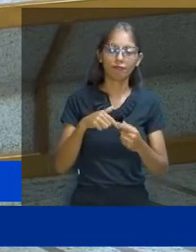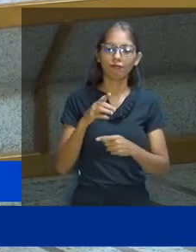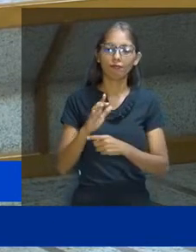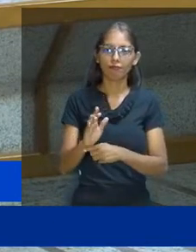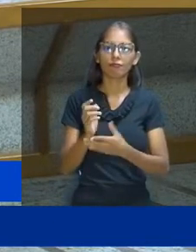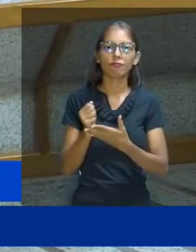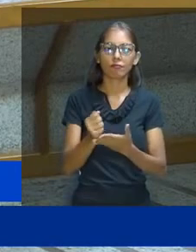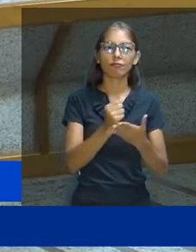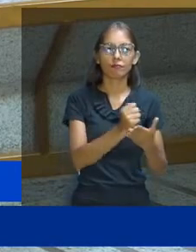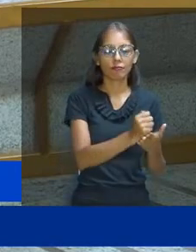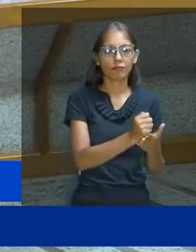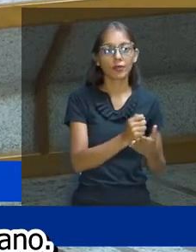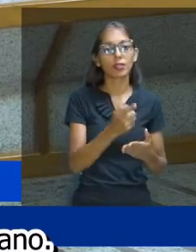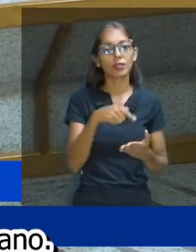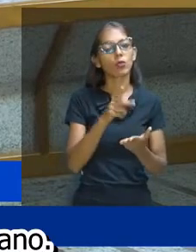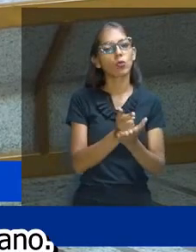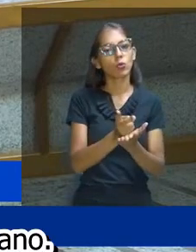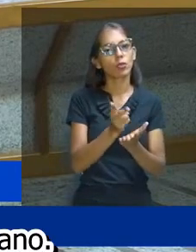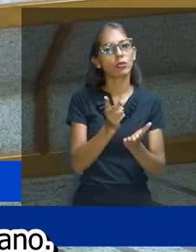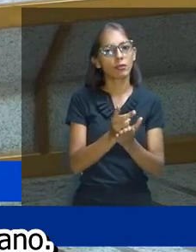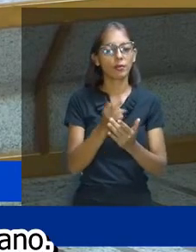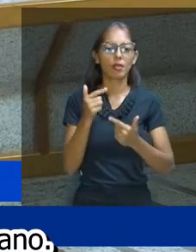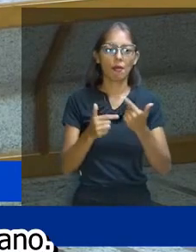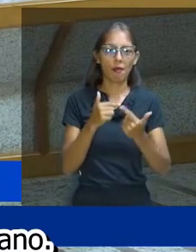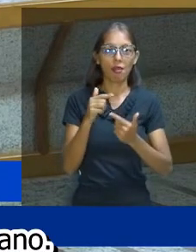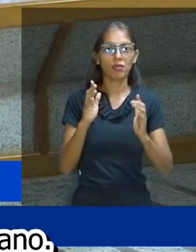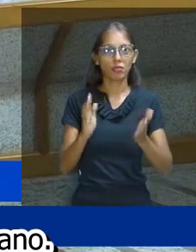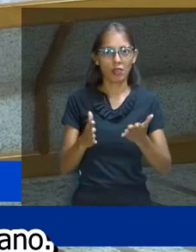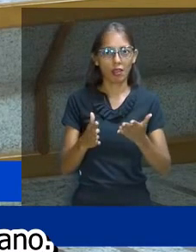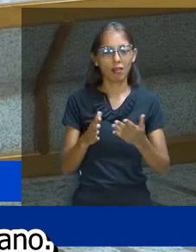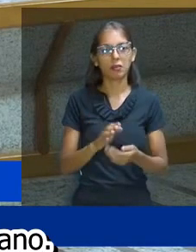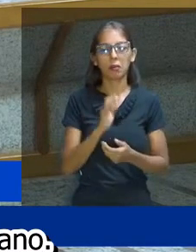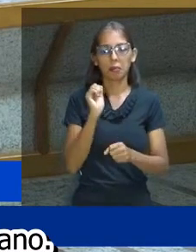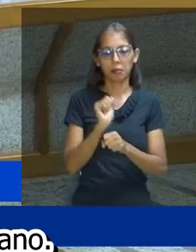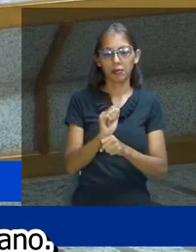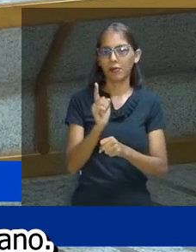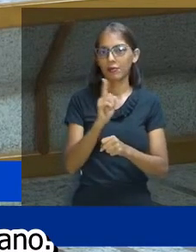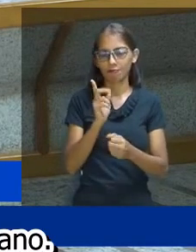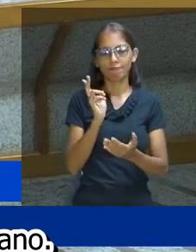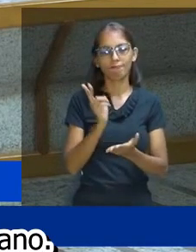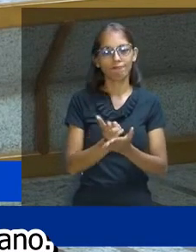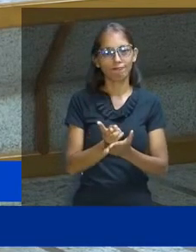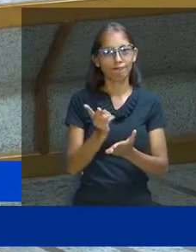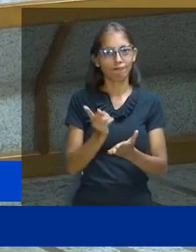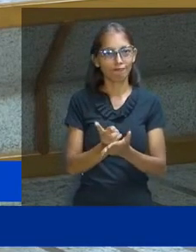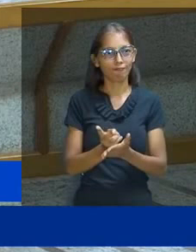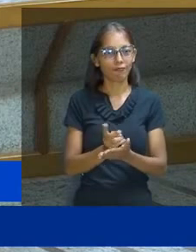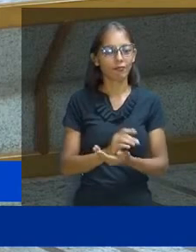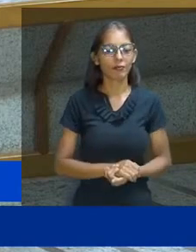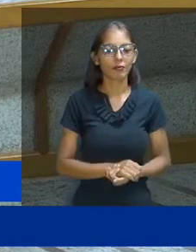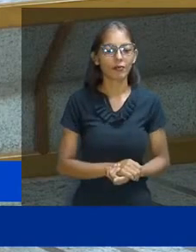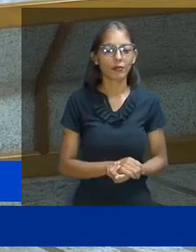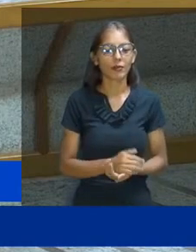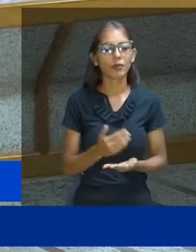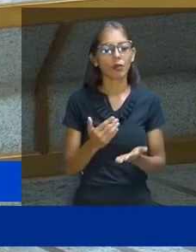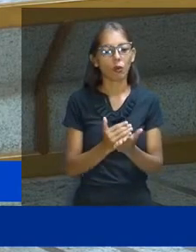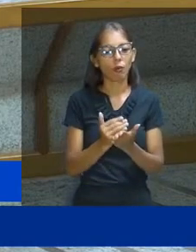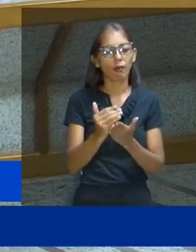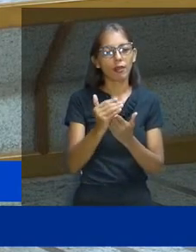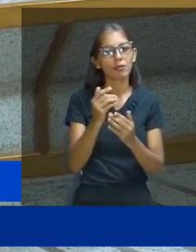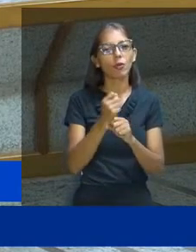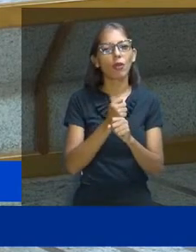continuar fazendo. Então, satisfação que começamos esse ano, e venham